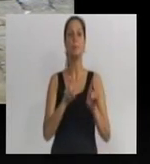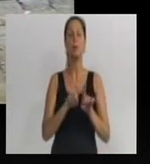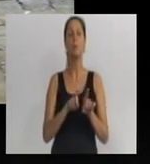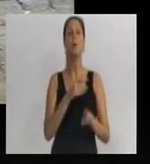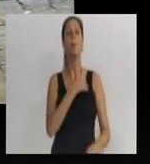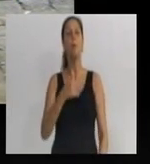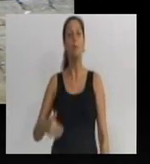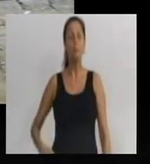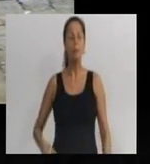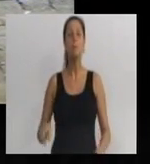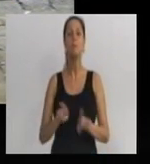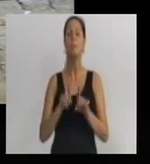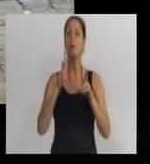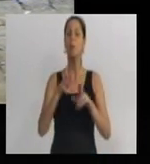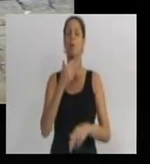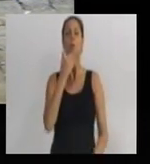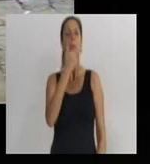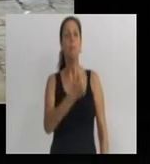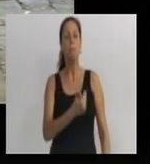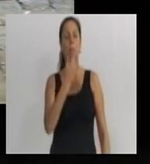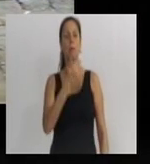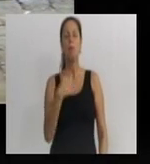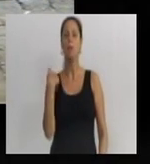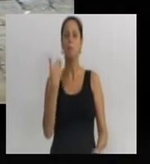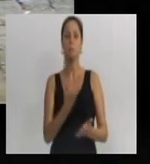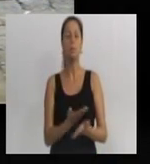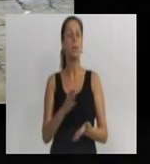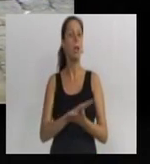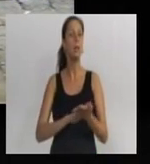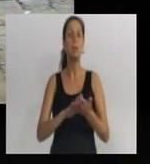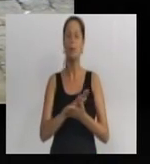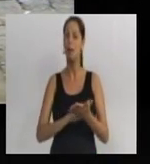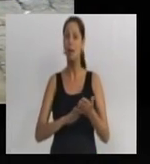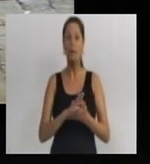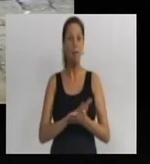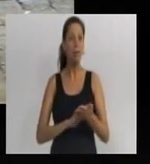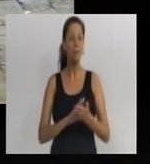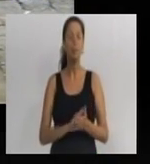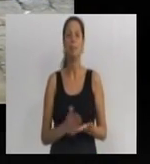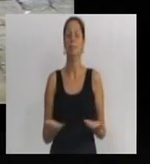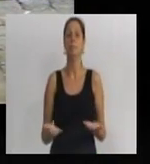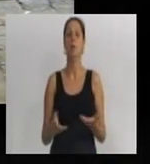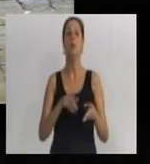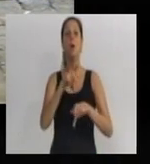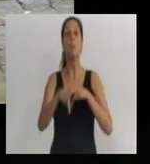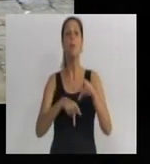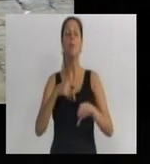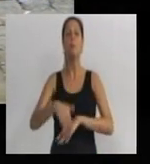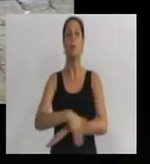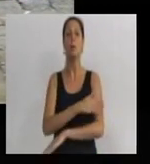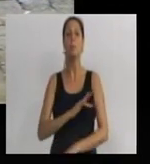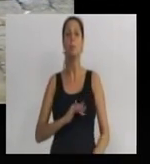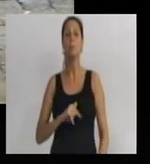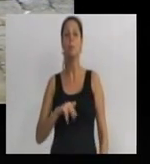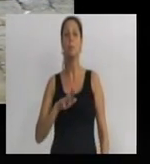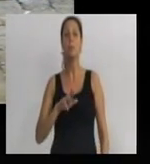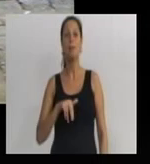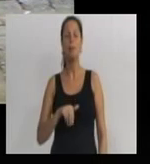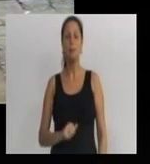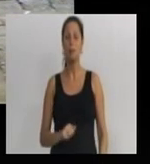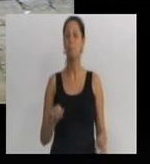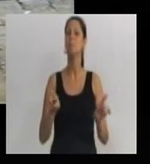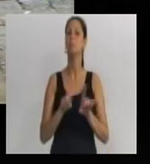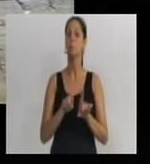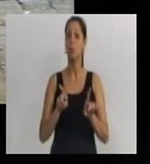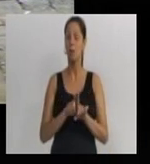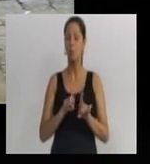Fiz alguns pedidos a ele, em nome da comunidade, e até agora nada, mas nada mesmo. E que diga o povo lá da Figueira, vereador Robinho, por exemplo, do